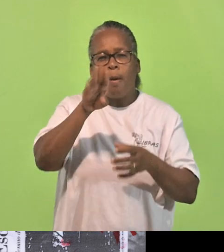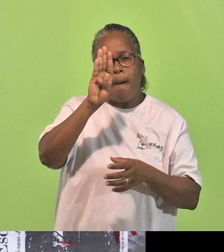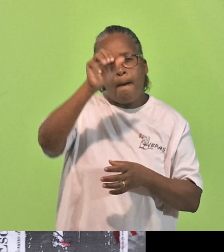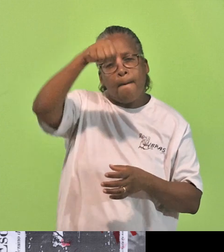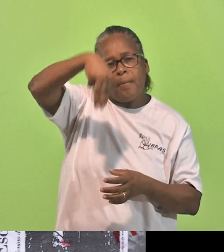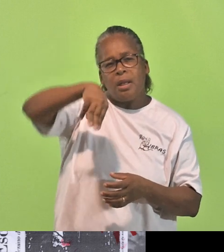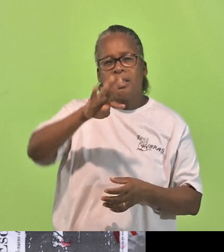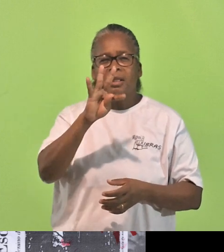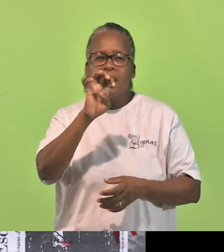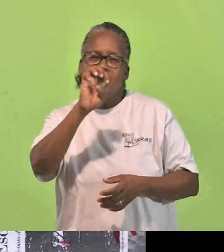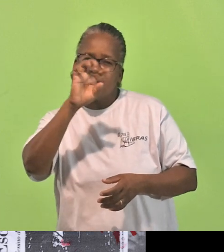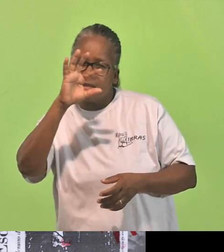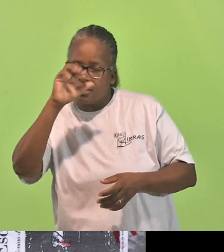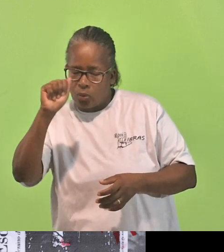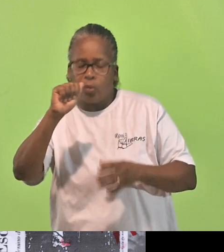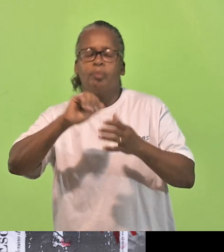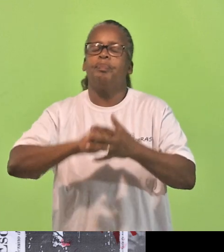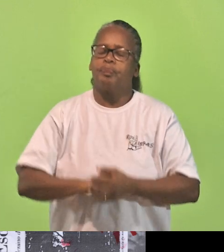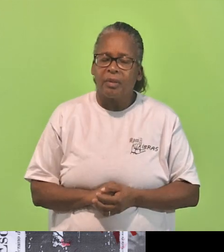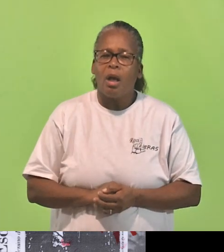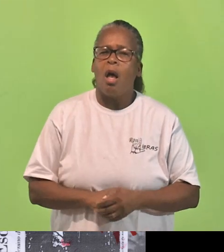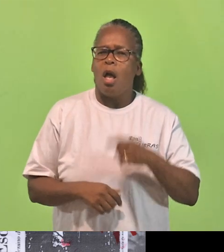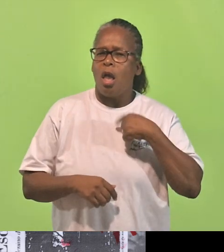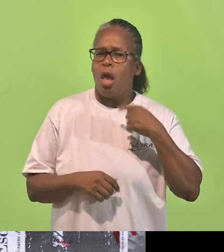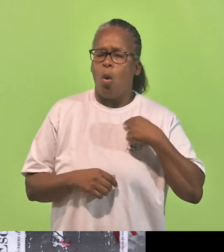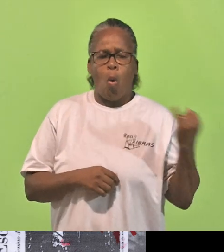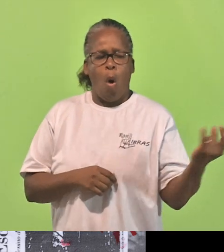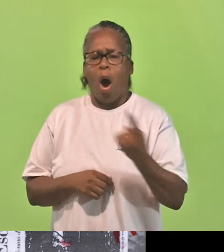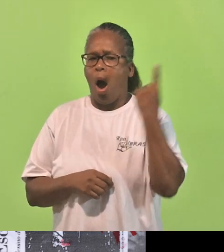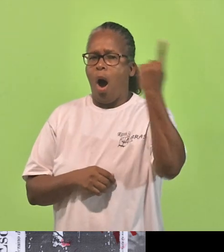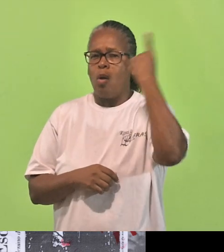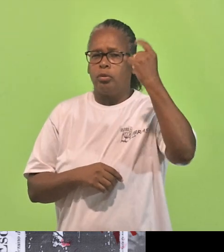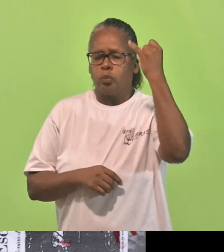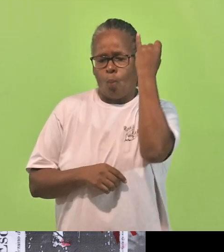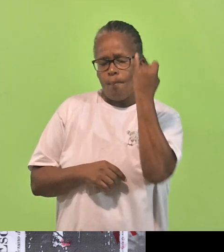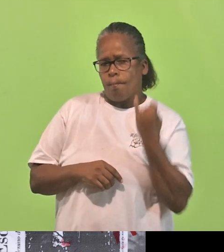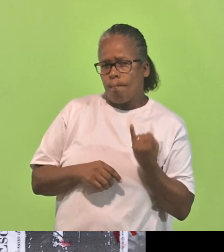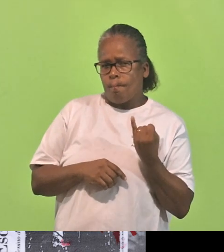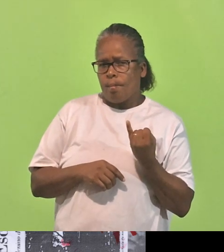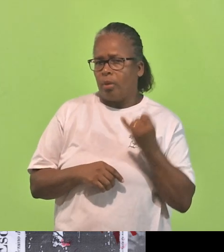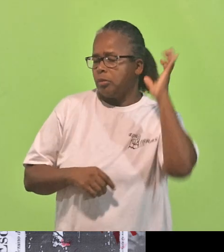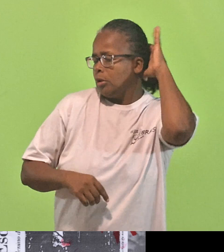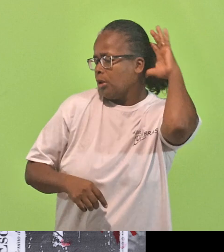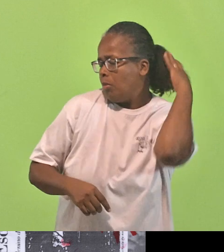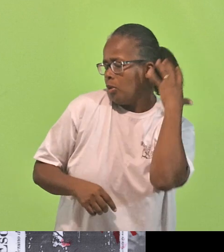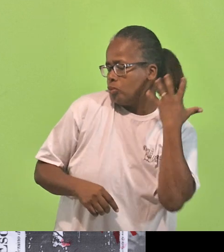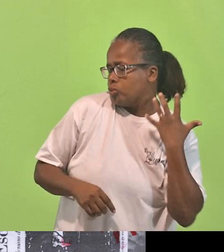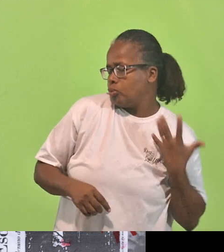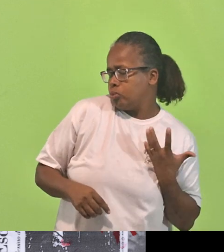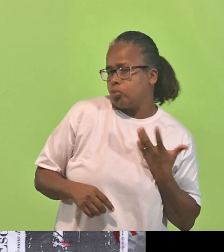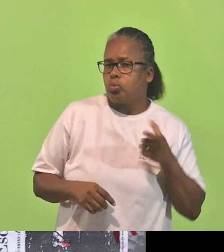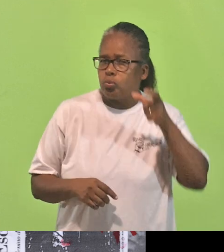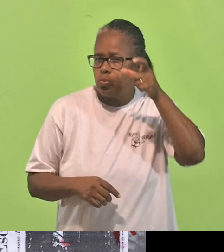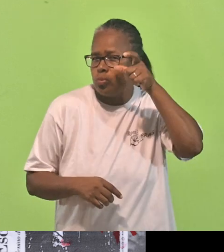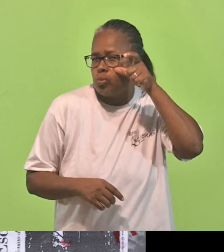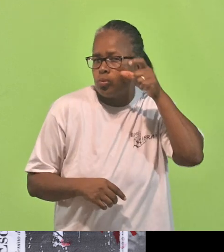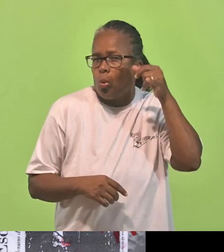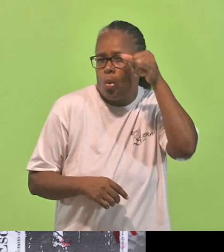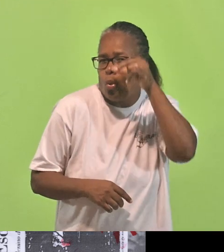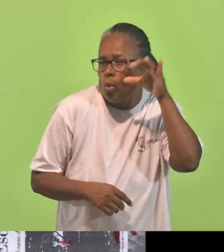jovem cigano de pele clara, alto, magro, de cabelos longos e cacheados e olhos grandes, ambos castanhos